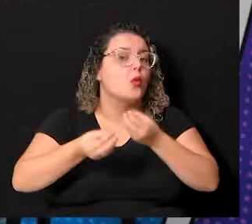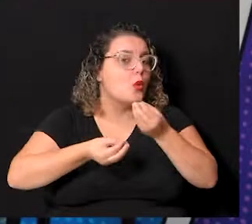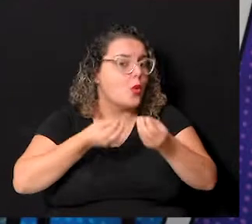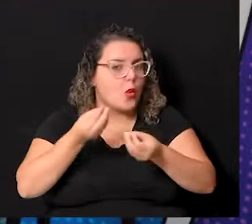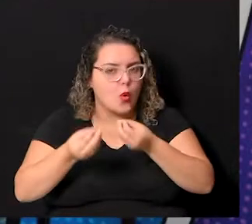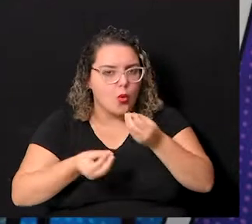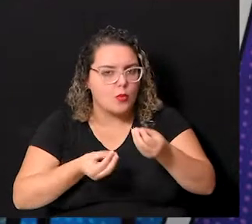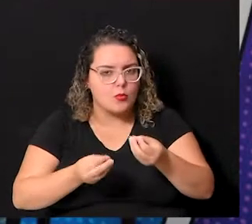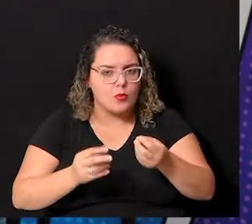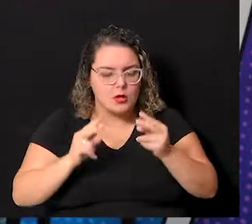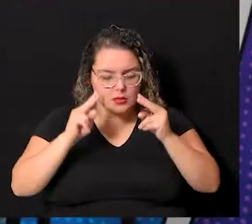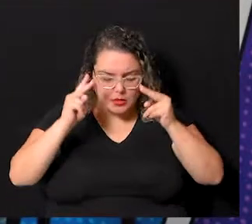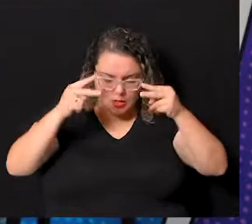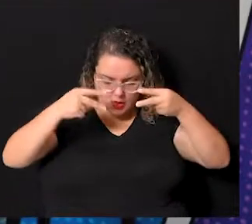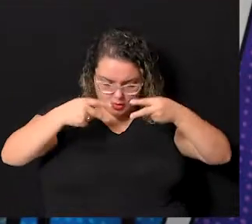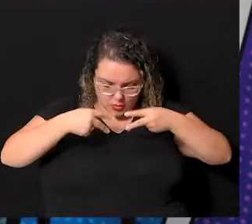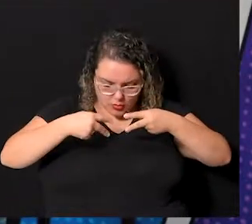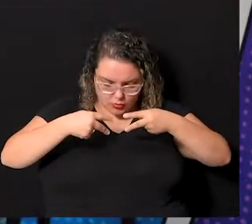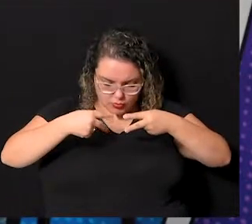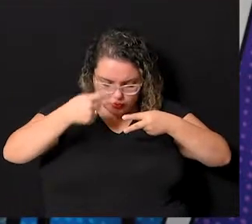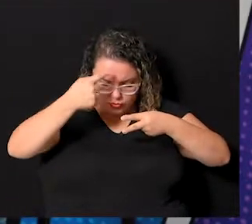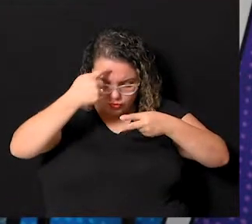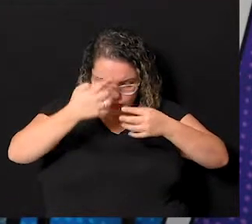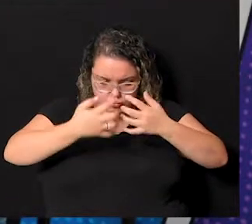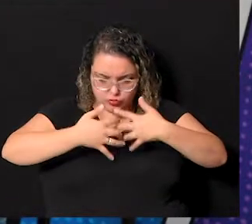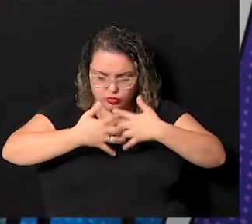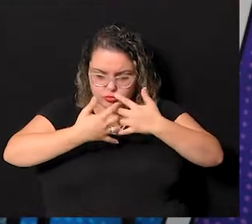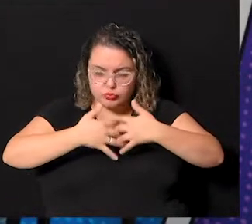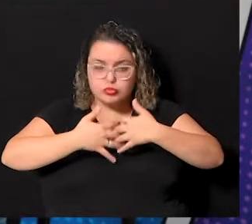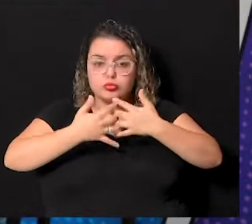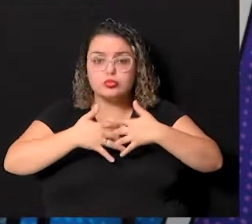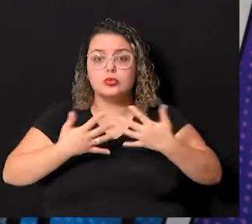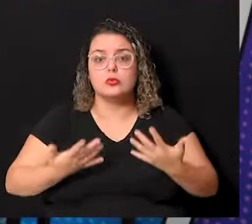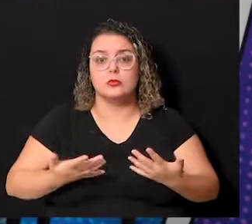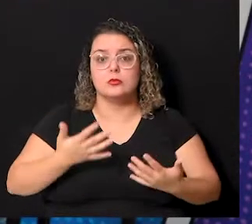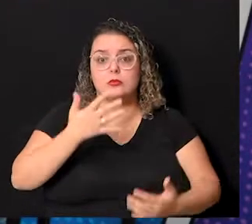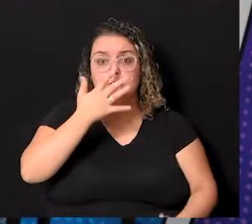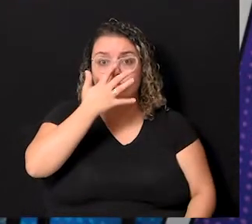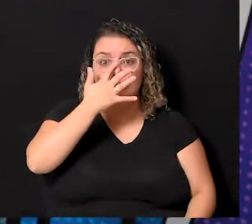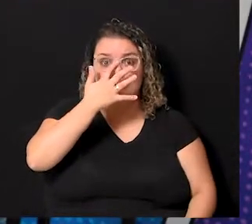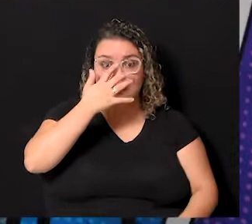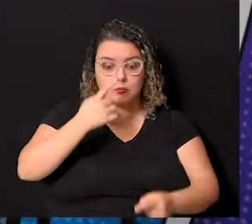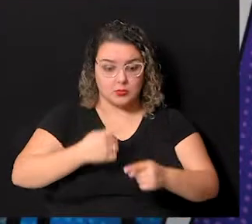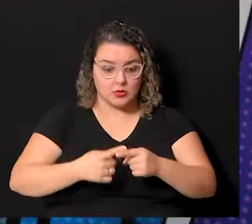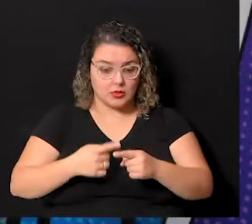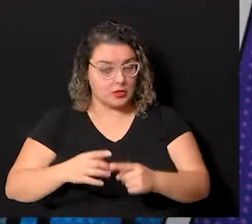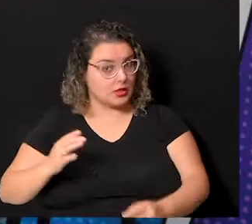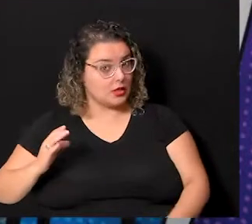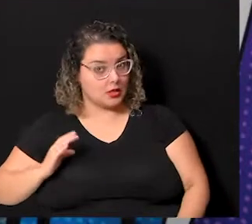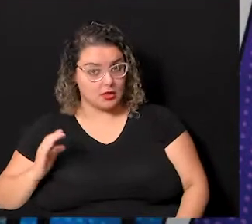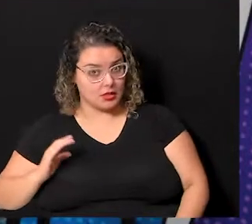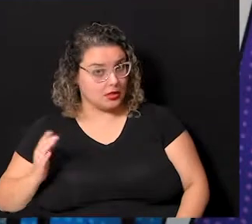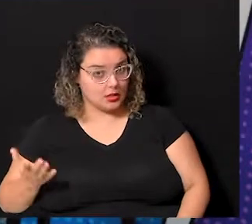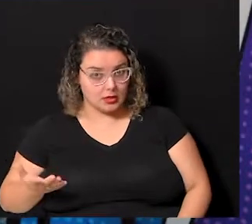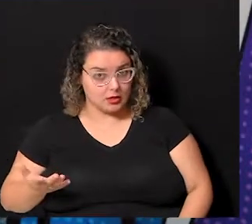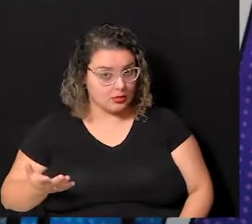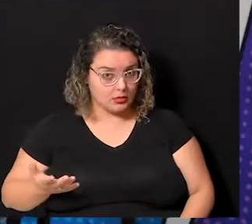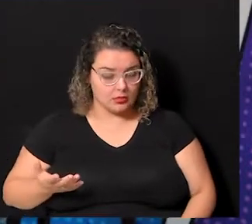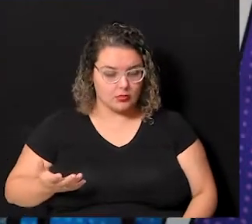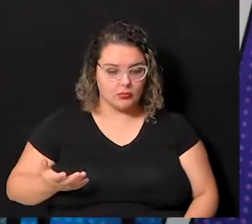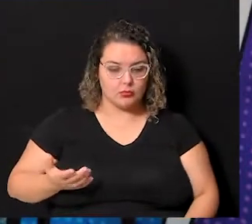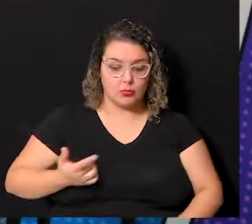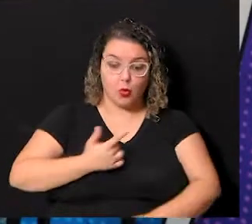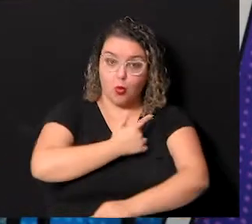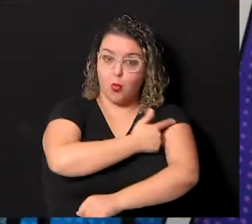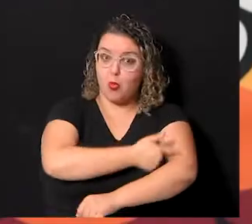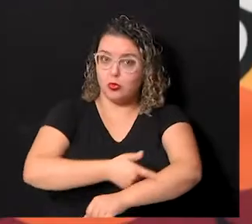ele conversa consigo mesmo, com poucos recursos. Não é um cara muito lido, muito culto, né? Então, esse emprego não está fazendo muito bem para